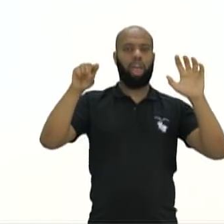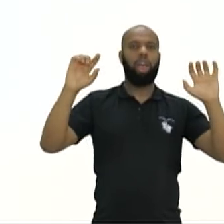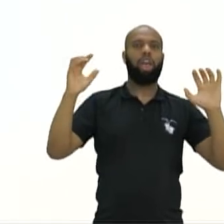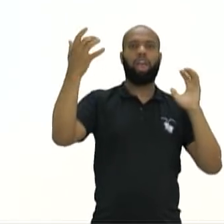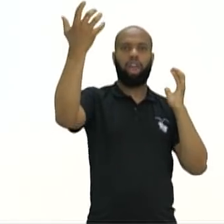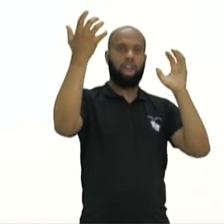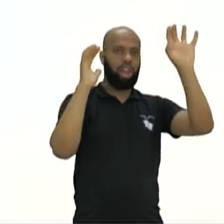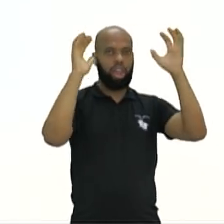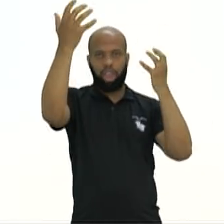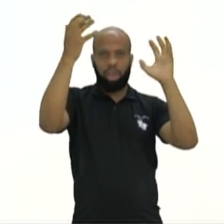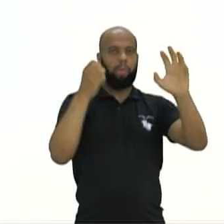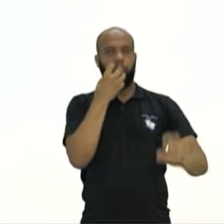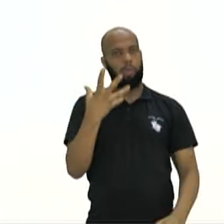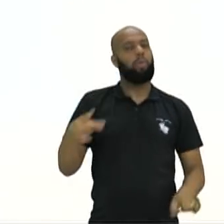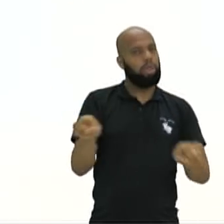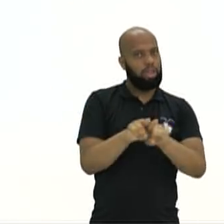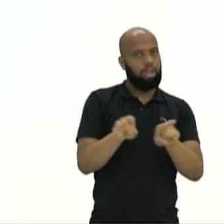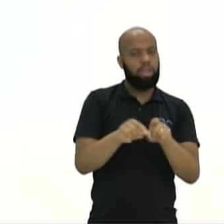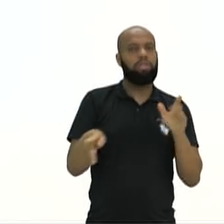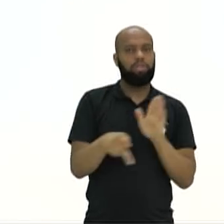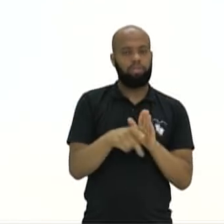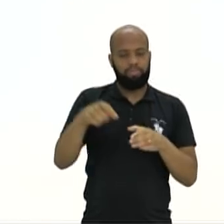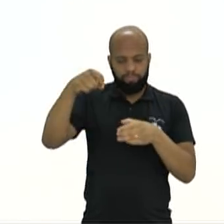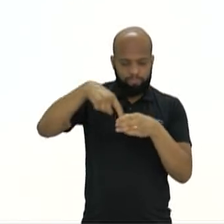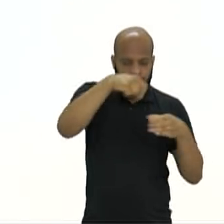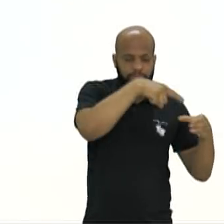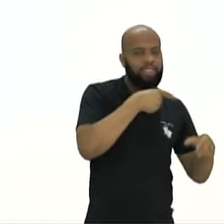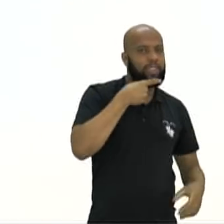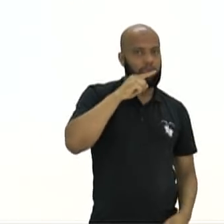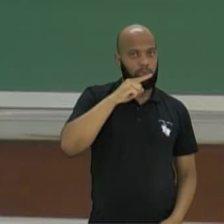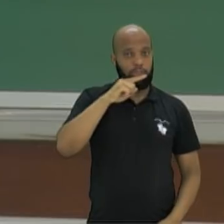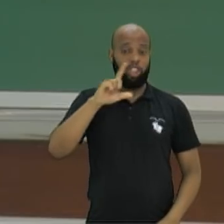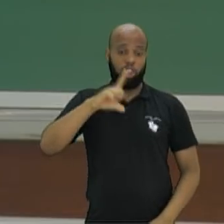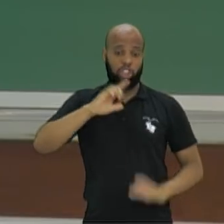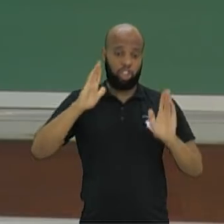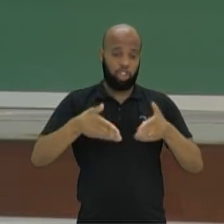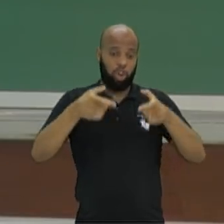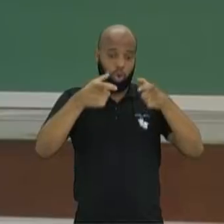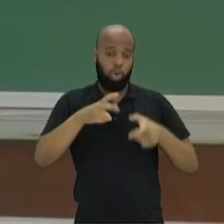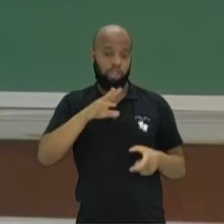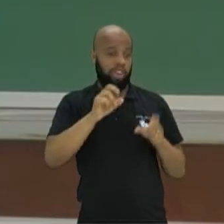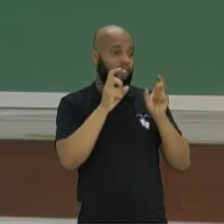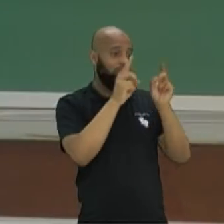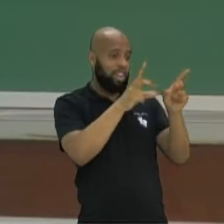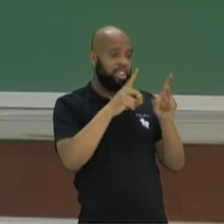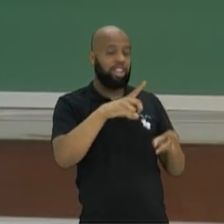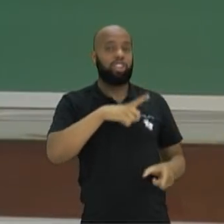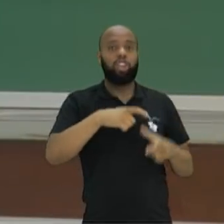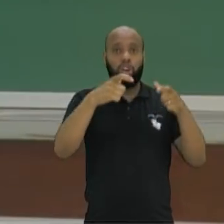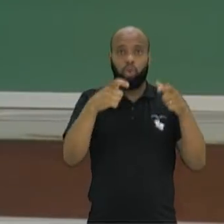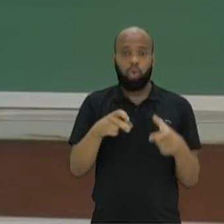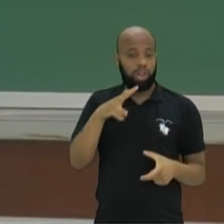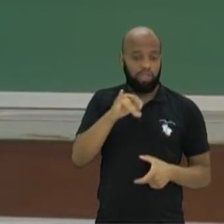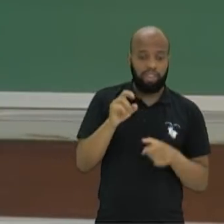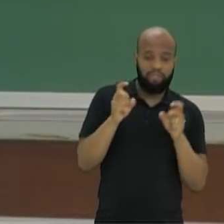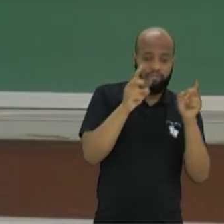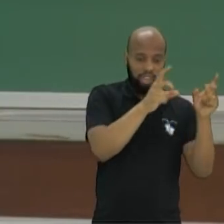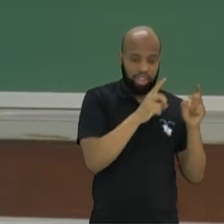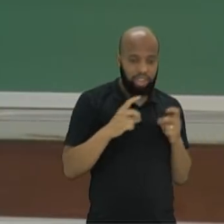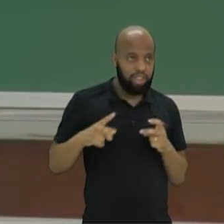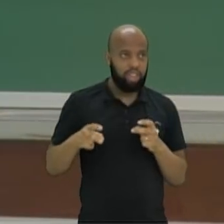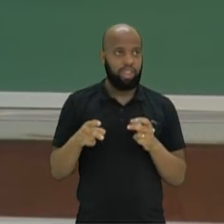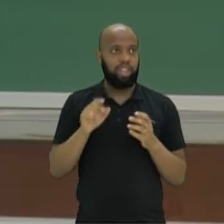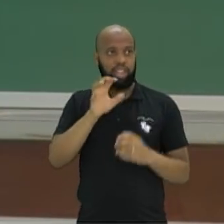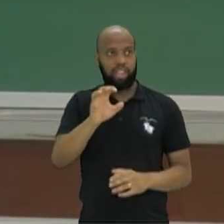já tinham um comércio, um desenvolvimento já para venda, eles, como diz, já tinham o cacuete de como fazer